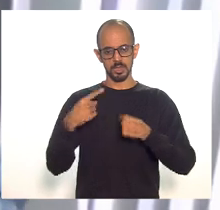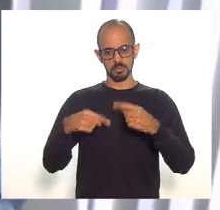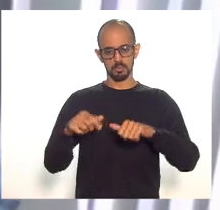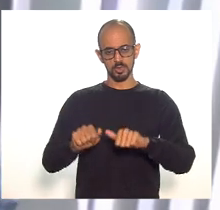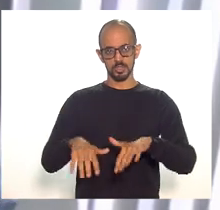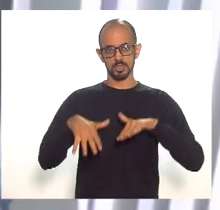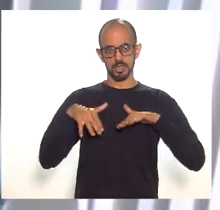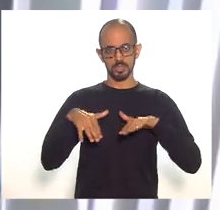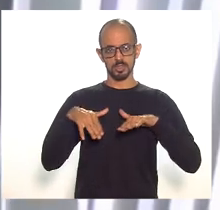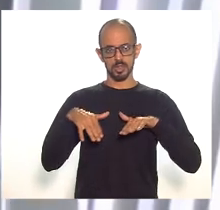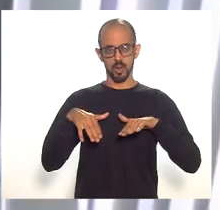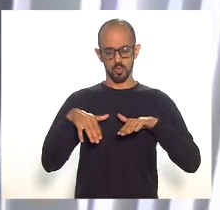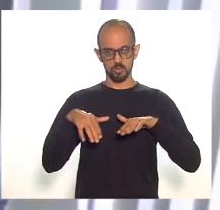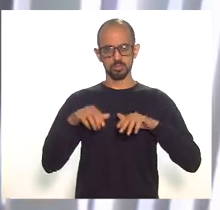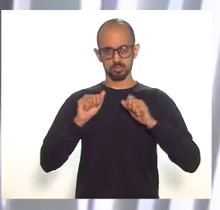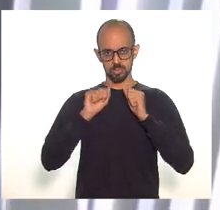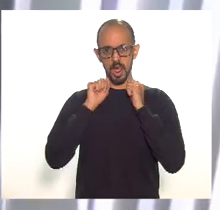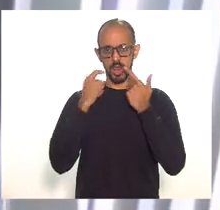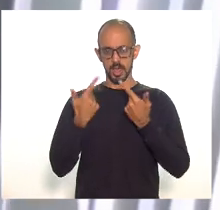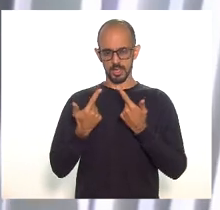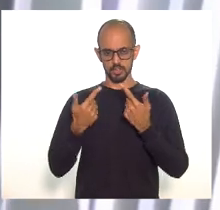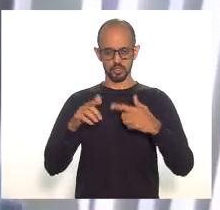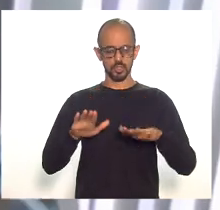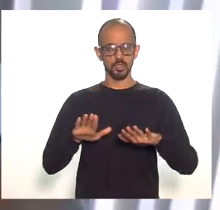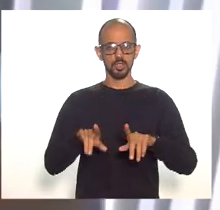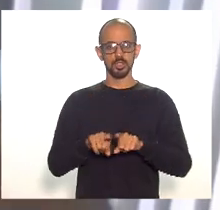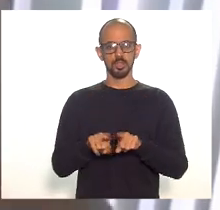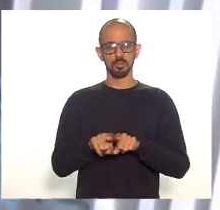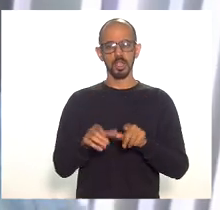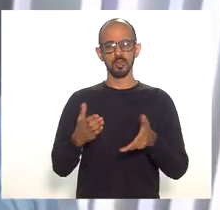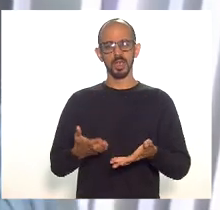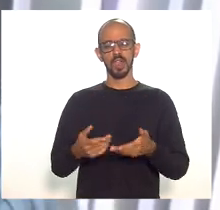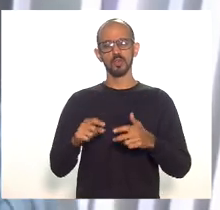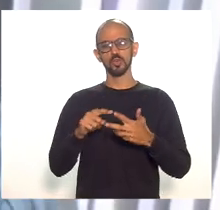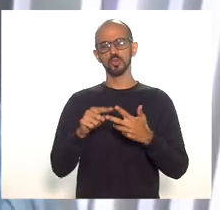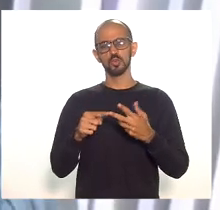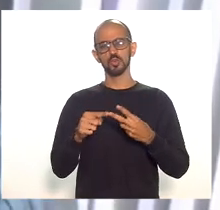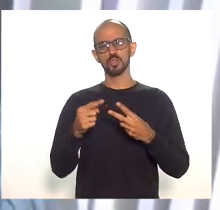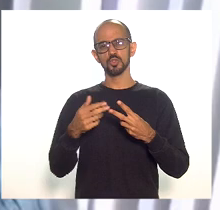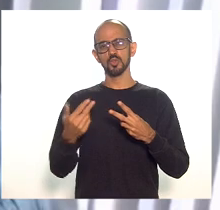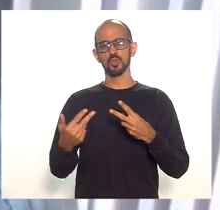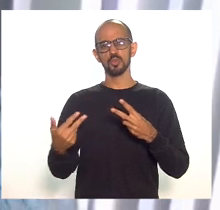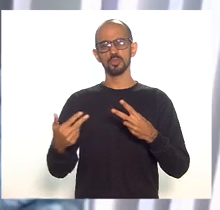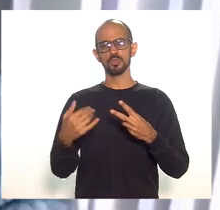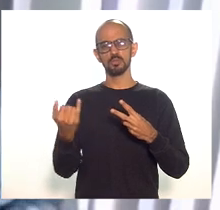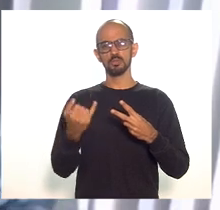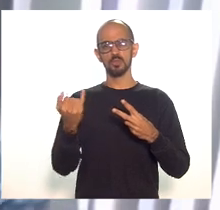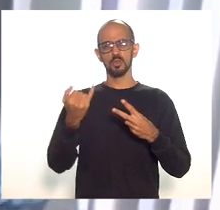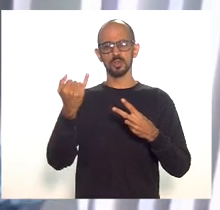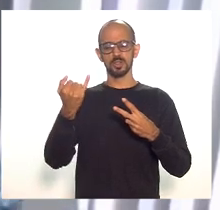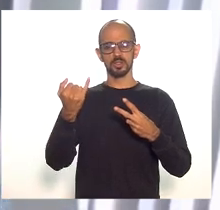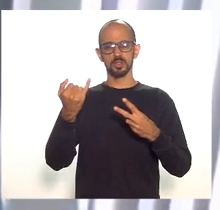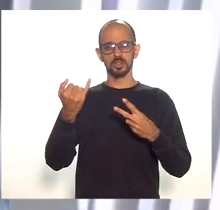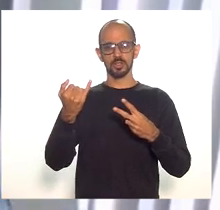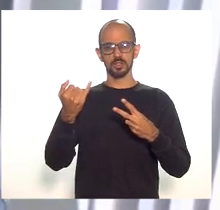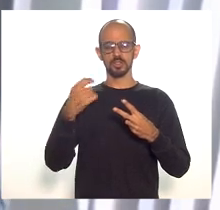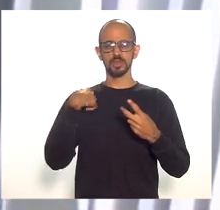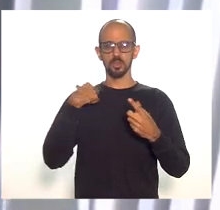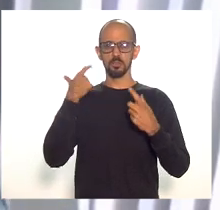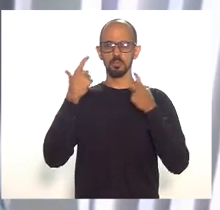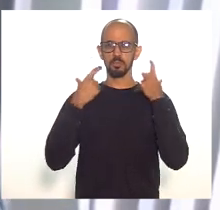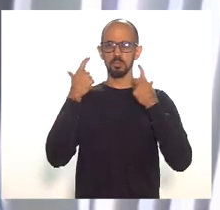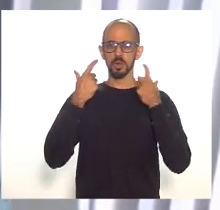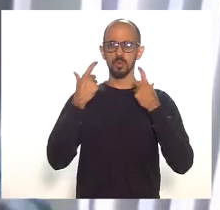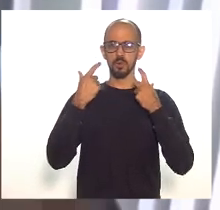Marta Rocha, eu quero aqui fazer duas observações sobre episódios que preocupam a